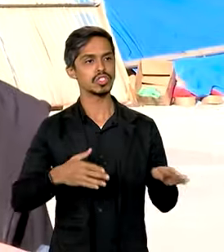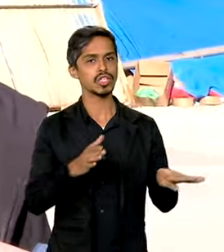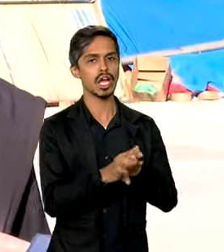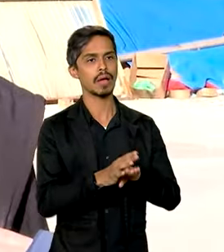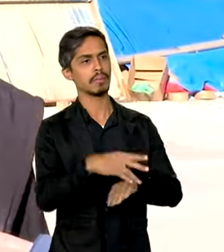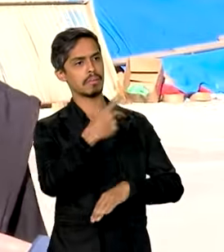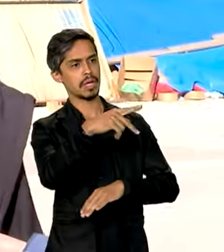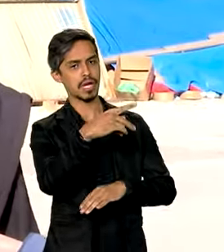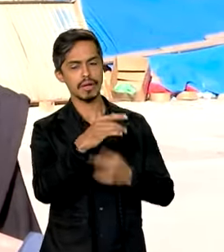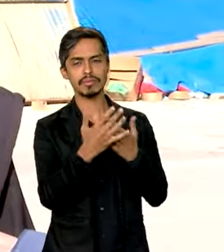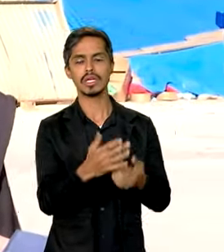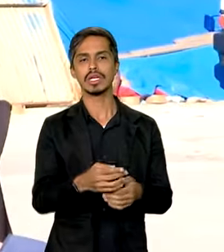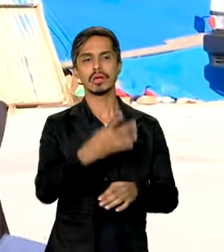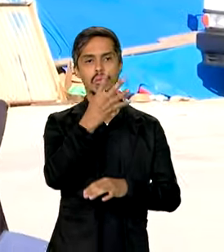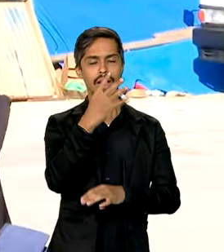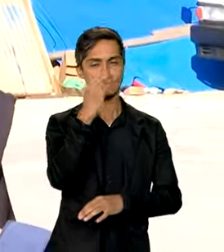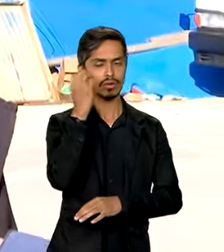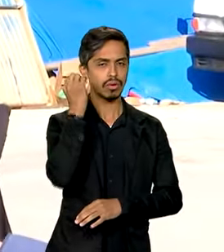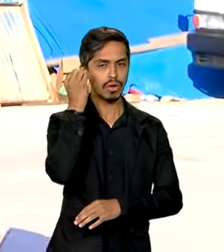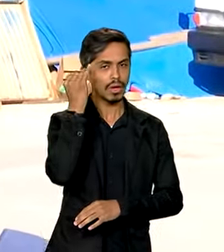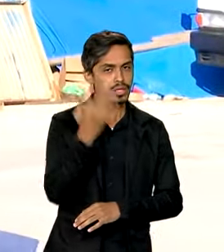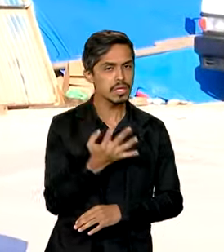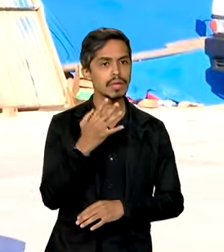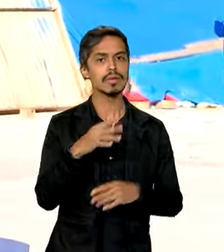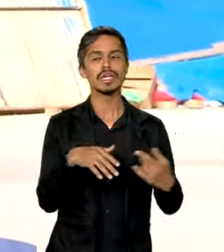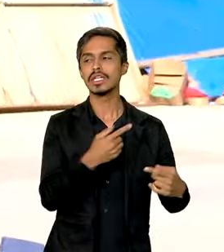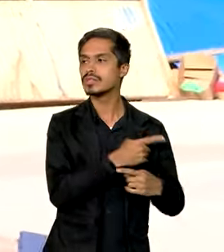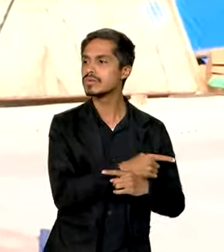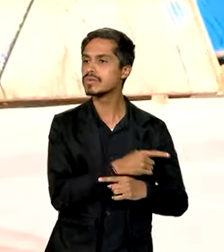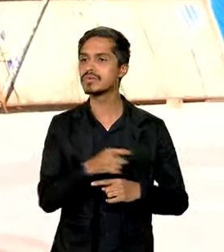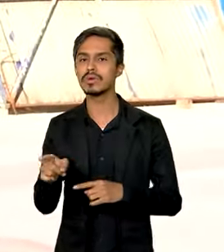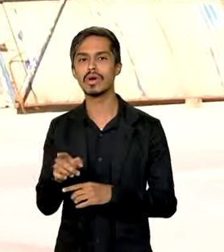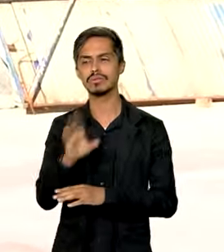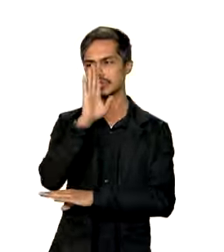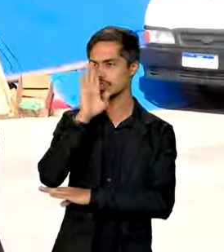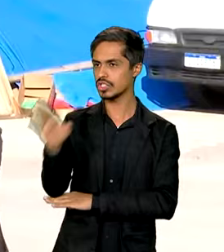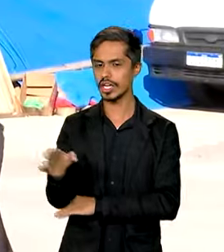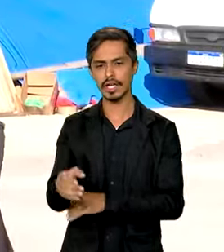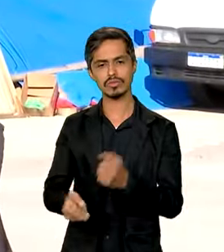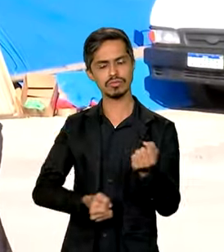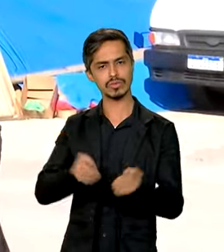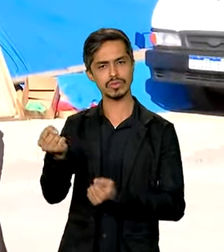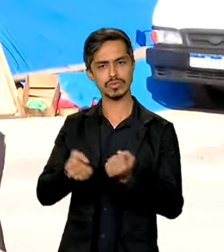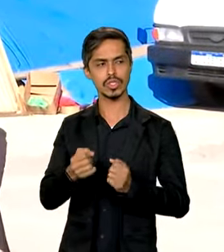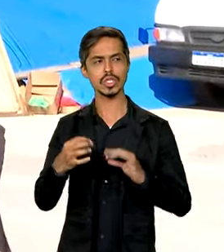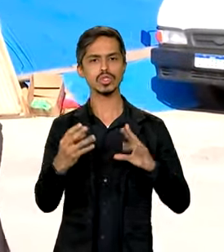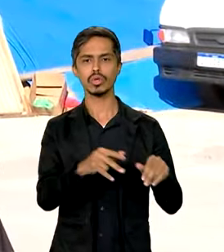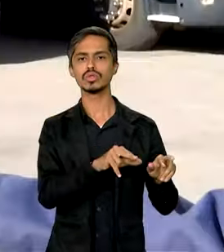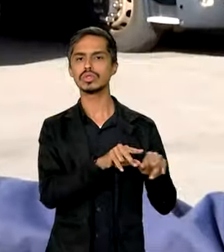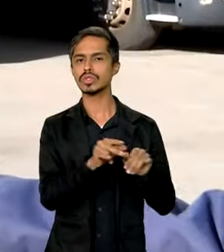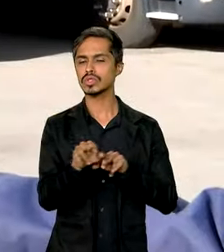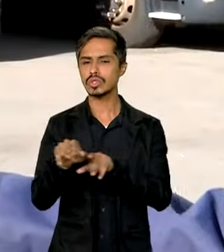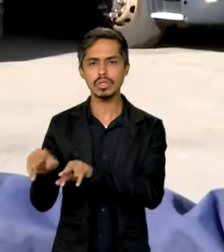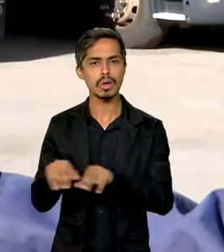saímos às 4 da manhã, viemos quase direto. Somos todos irmãos, temos que nos ajudar.